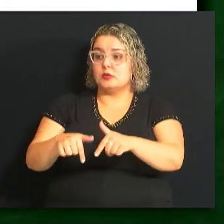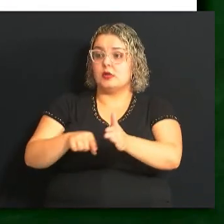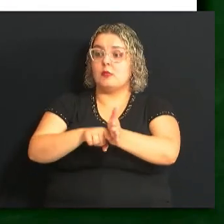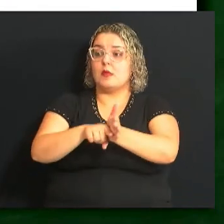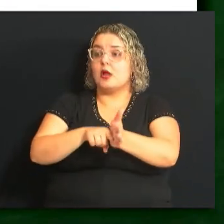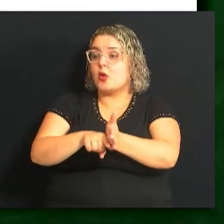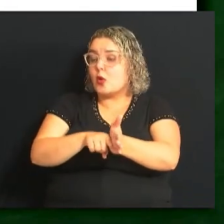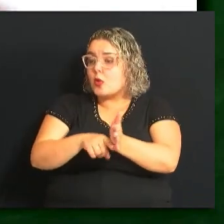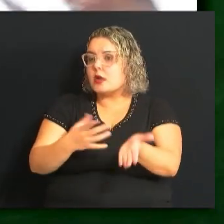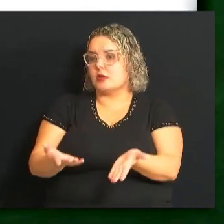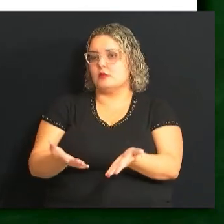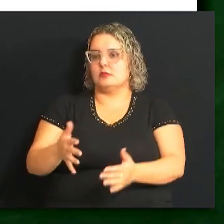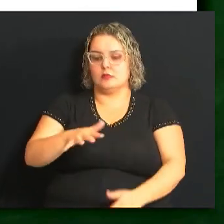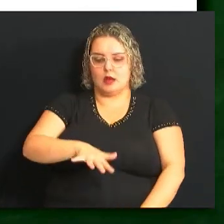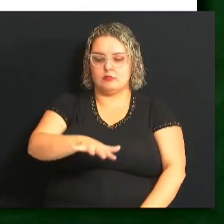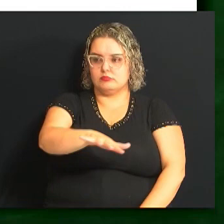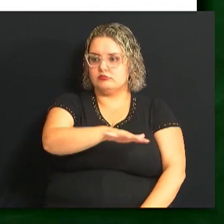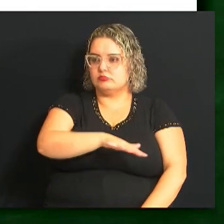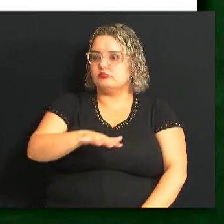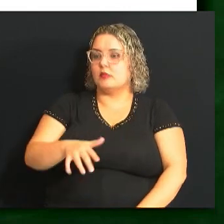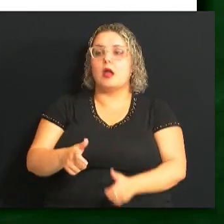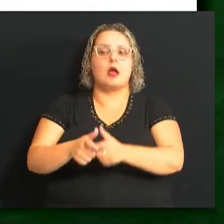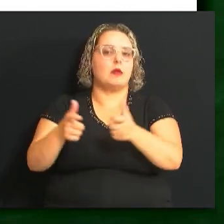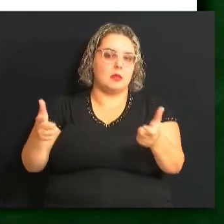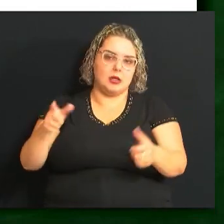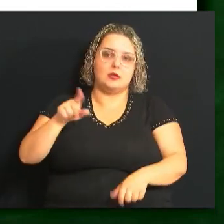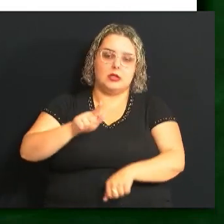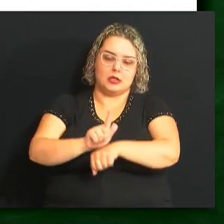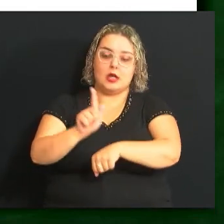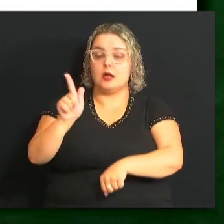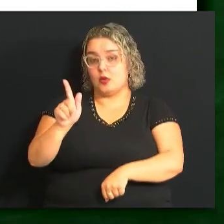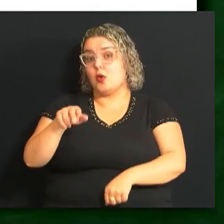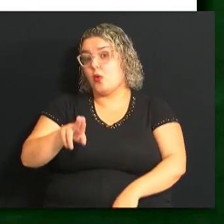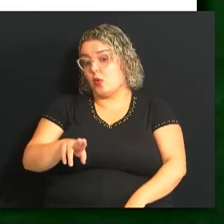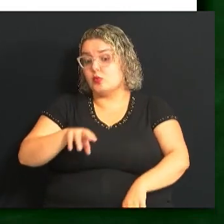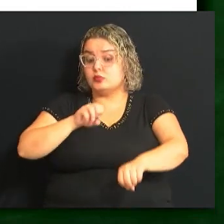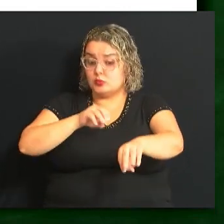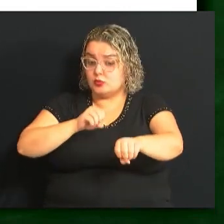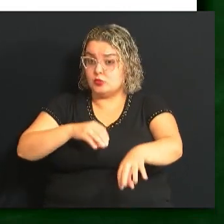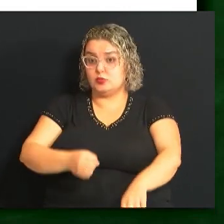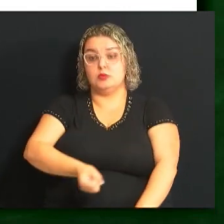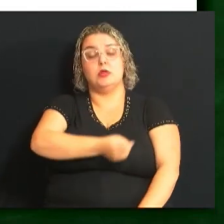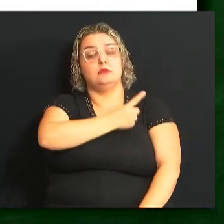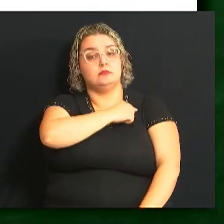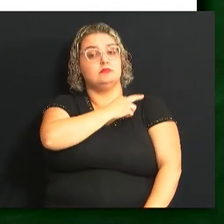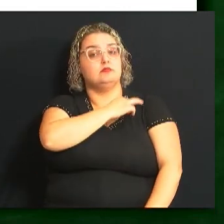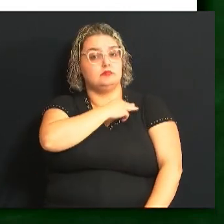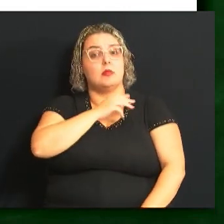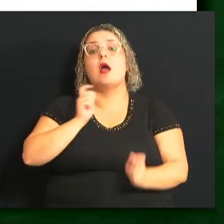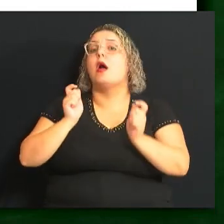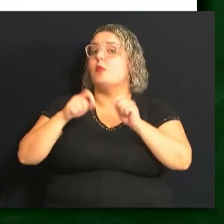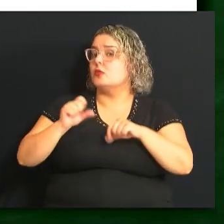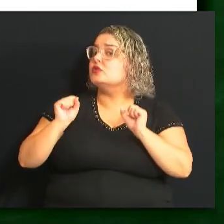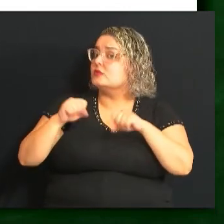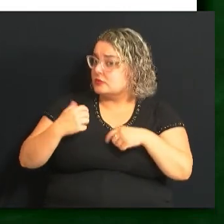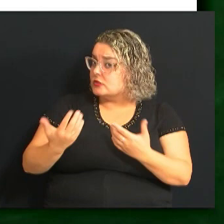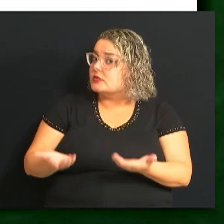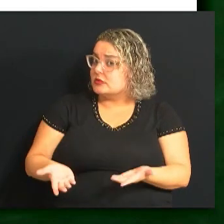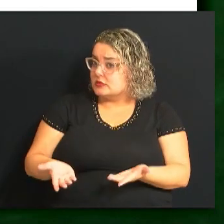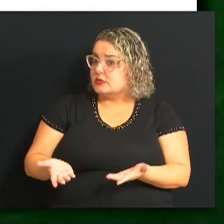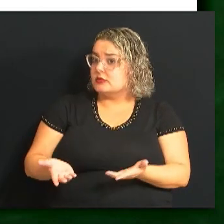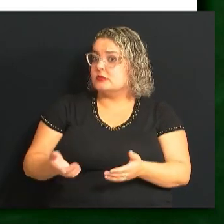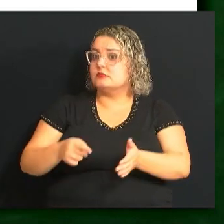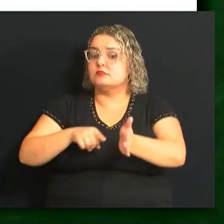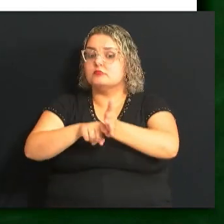nesse segmento. A maioria é na graduação ou no ensino médio. Mas é possível, sim, trabalhar a pesquisa com